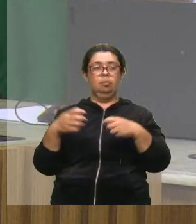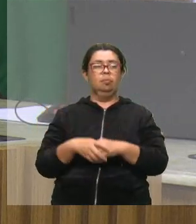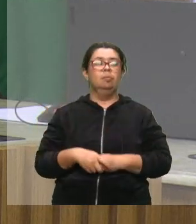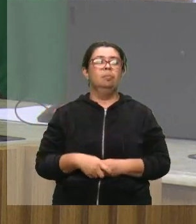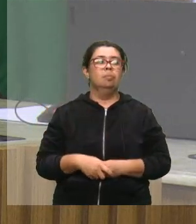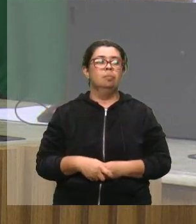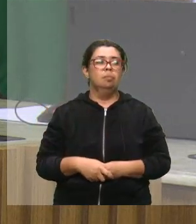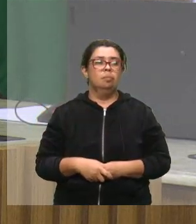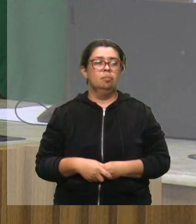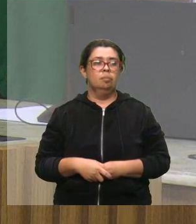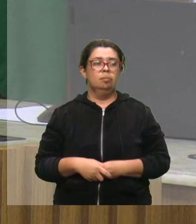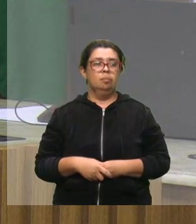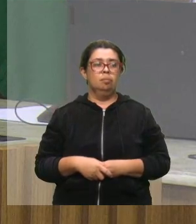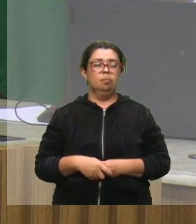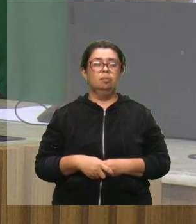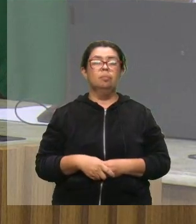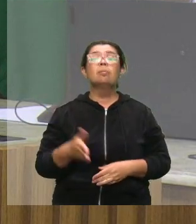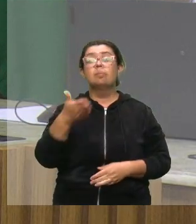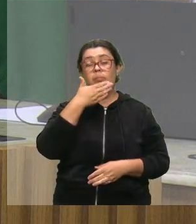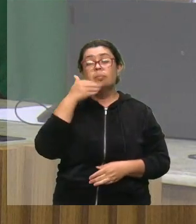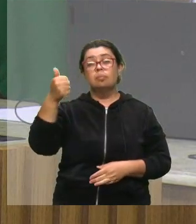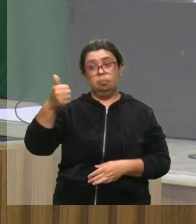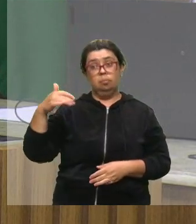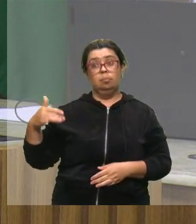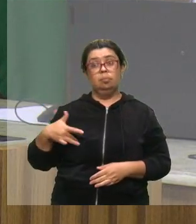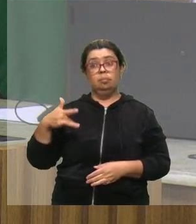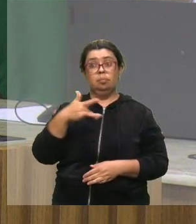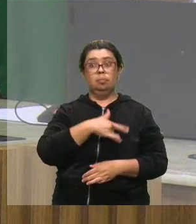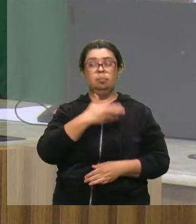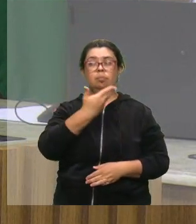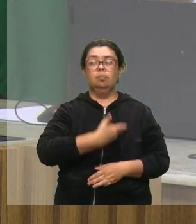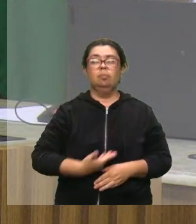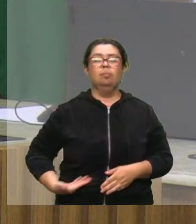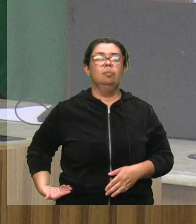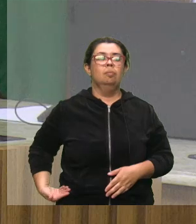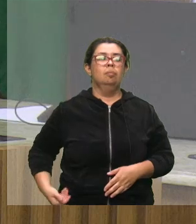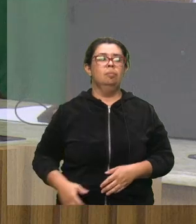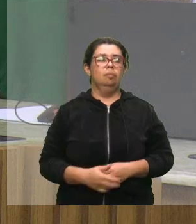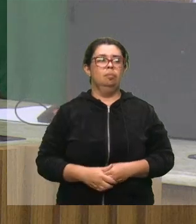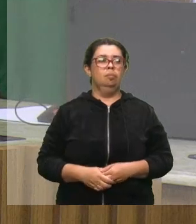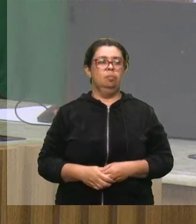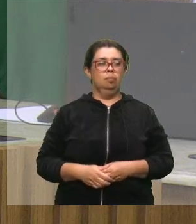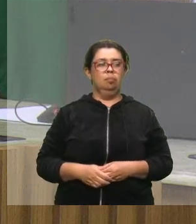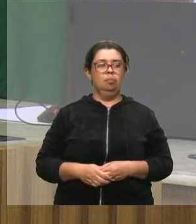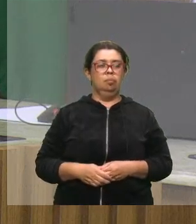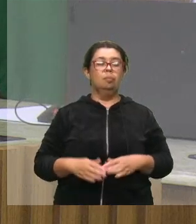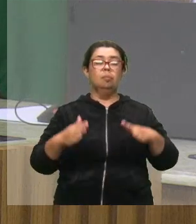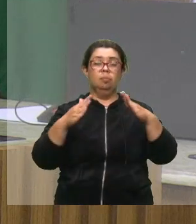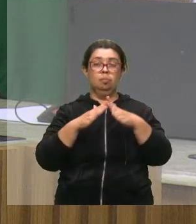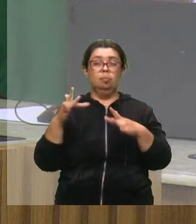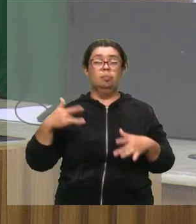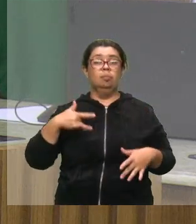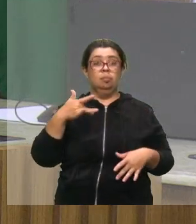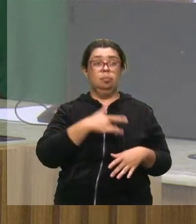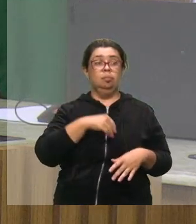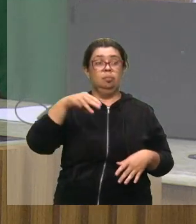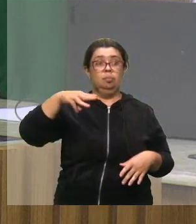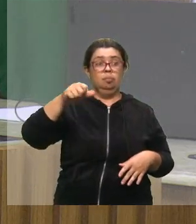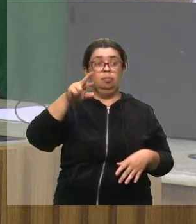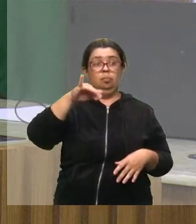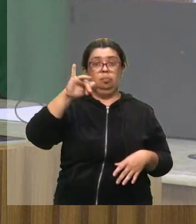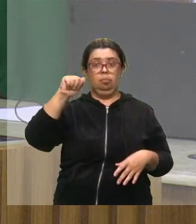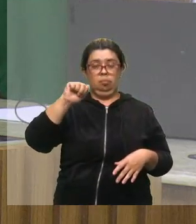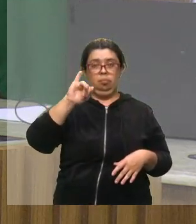mais investimento na saúde pública com o funcionamento do PA Maria Isabel. Nós já estamos buscando, junto